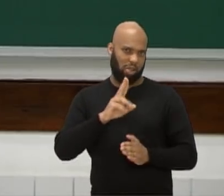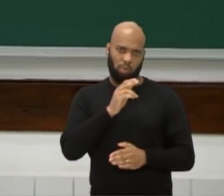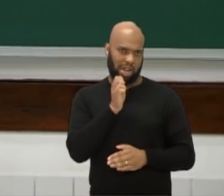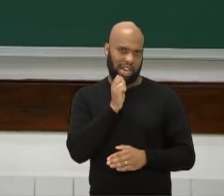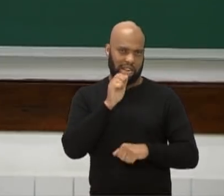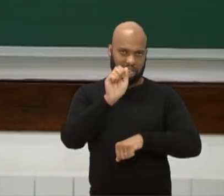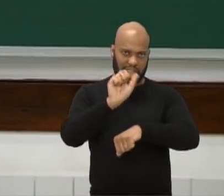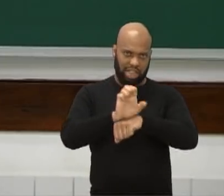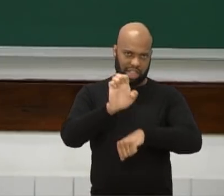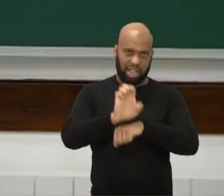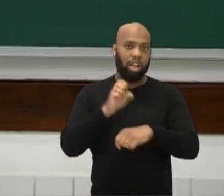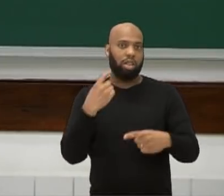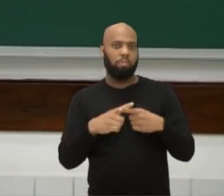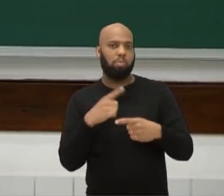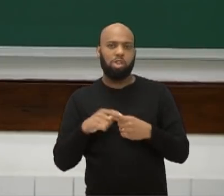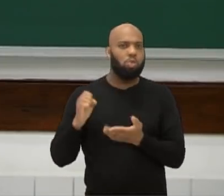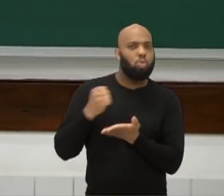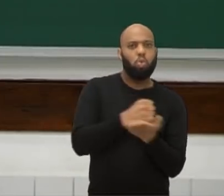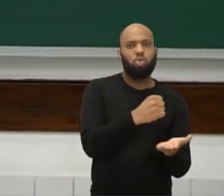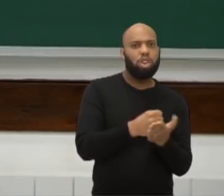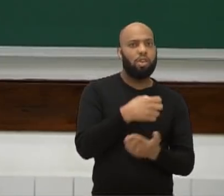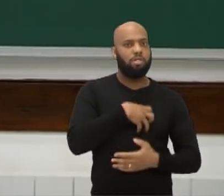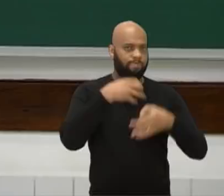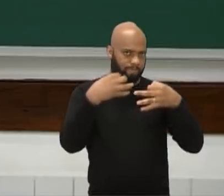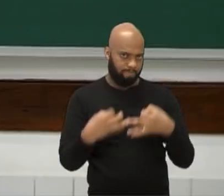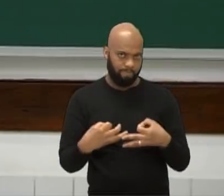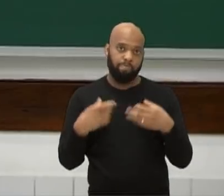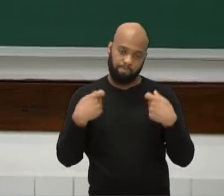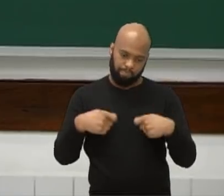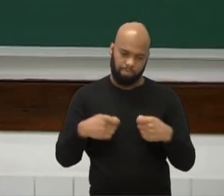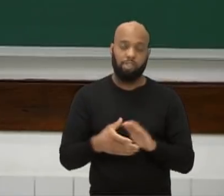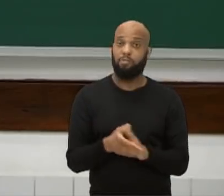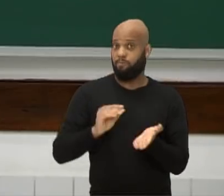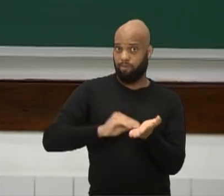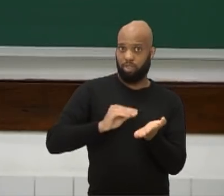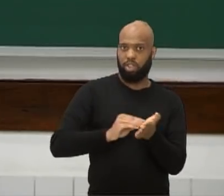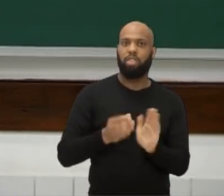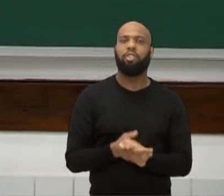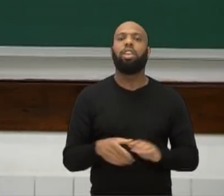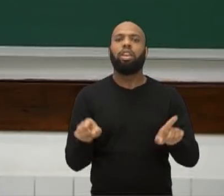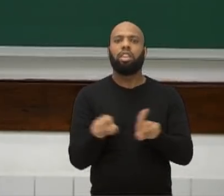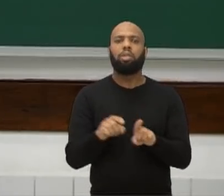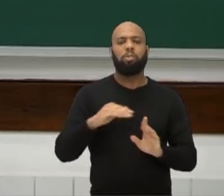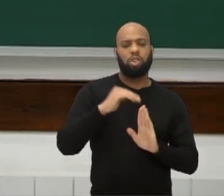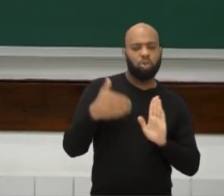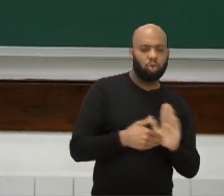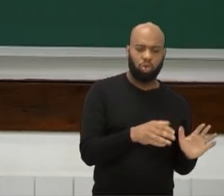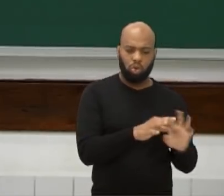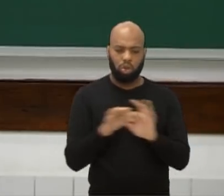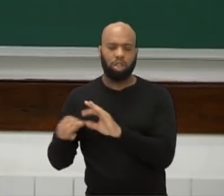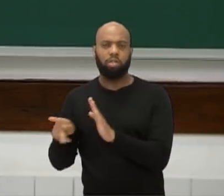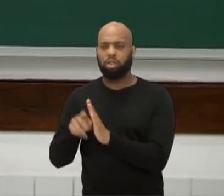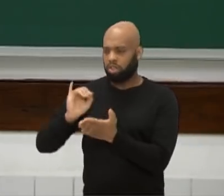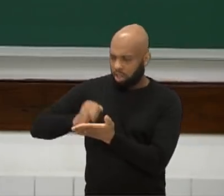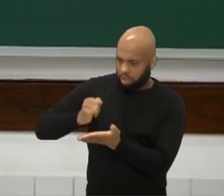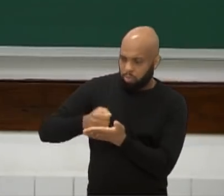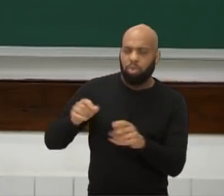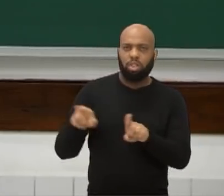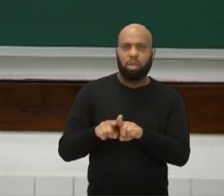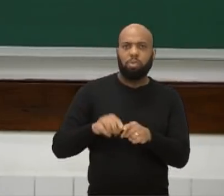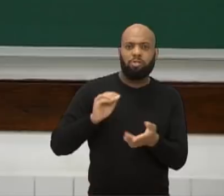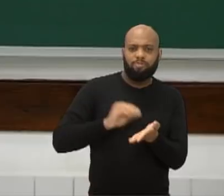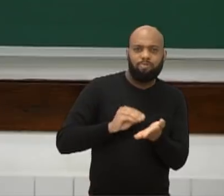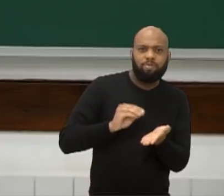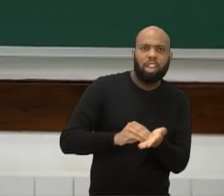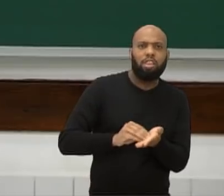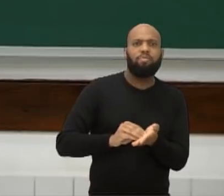vezes não ajudavam tanto a província como deveriam, ok? E todo esse contexto de impostos, insatisfação com o presidente